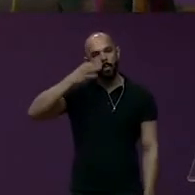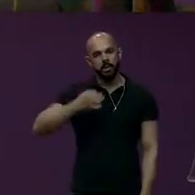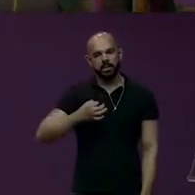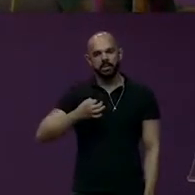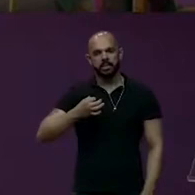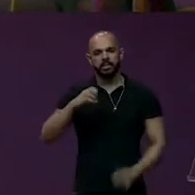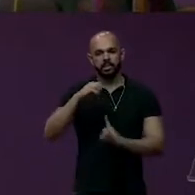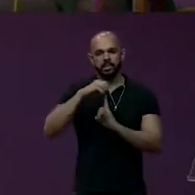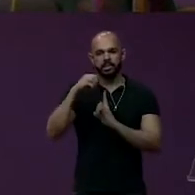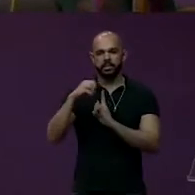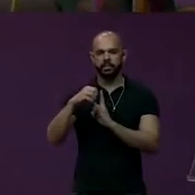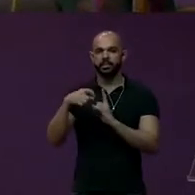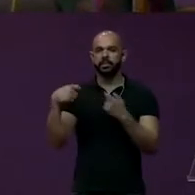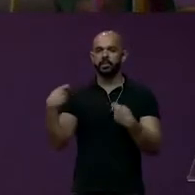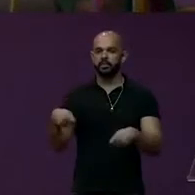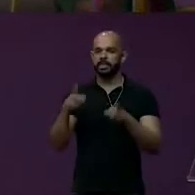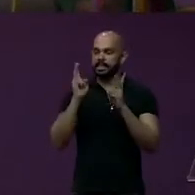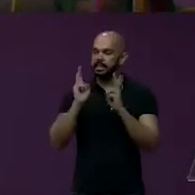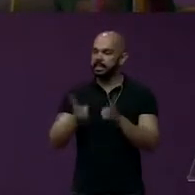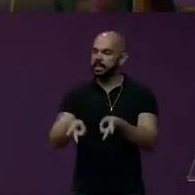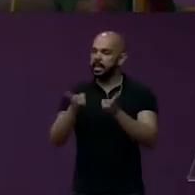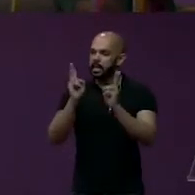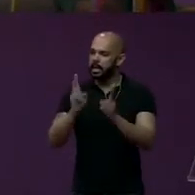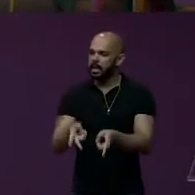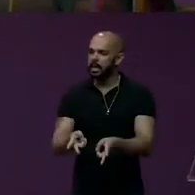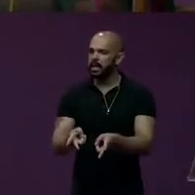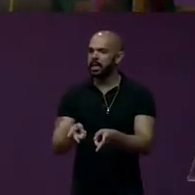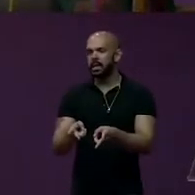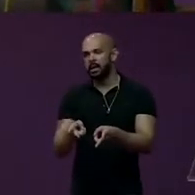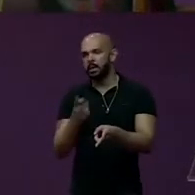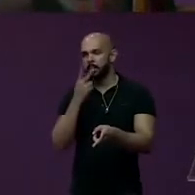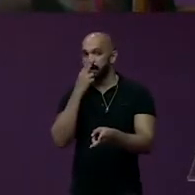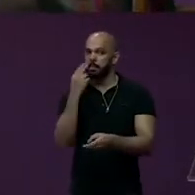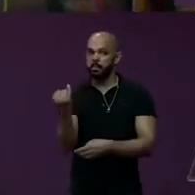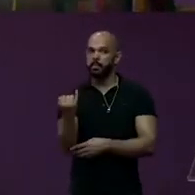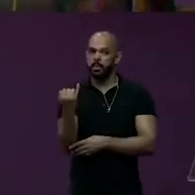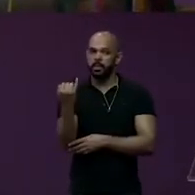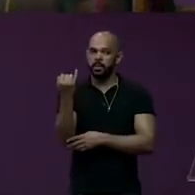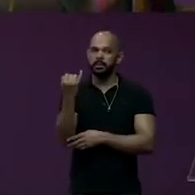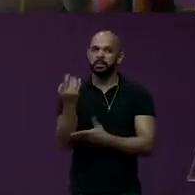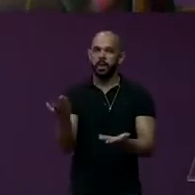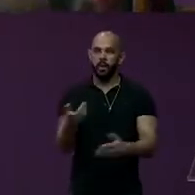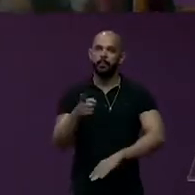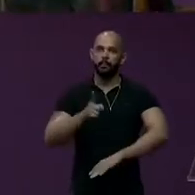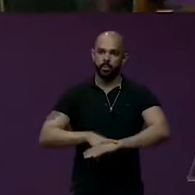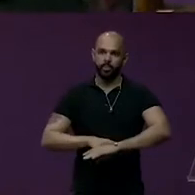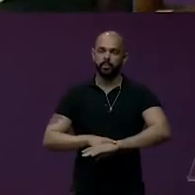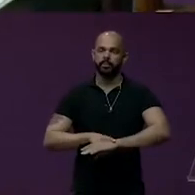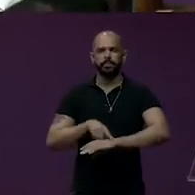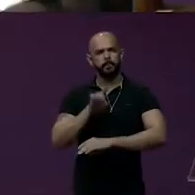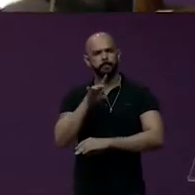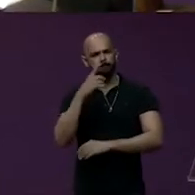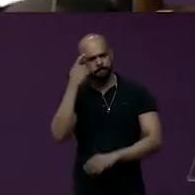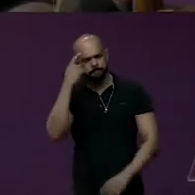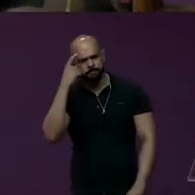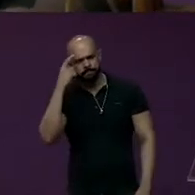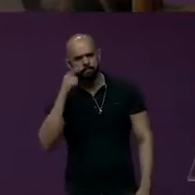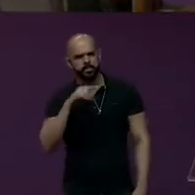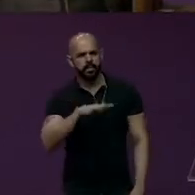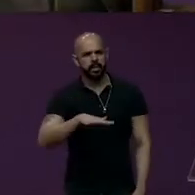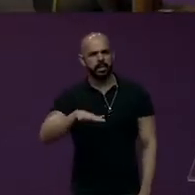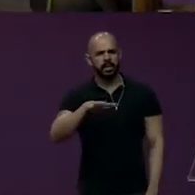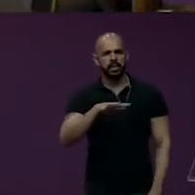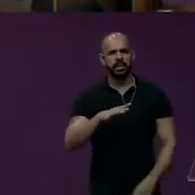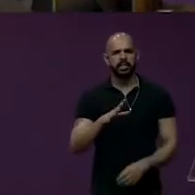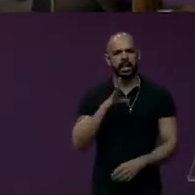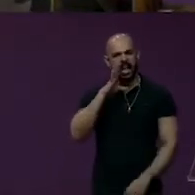a Fiocruz ela deve estar o tempo todo, não, e isso é importante no momento que a gente está, não apenas no campo de